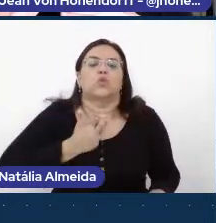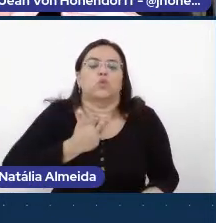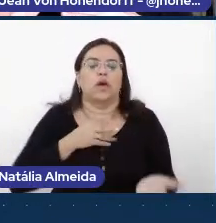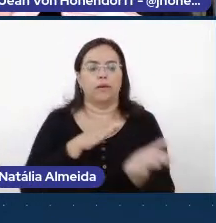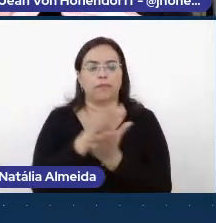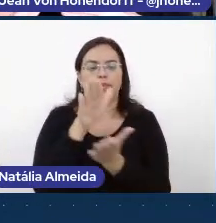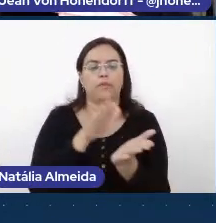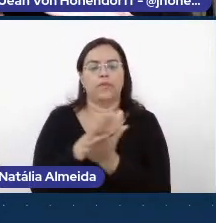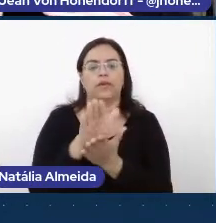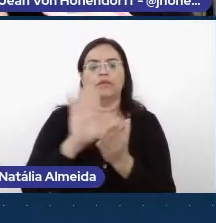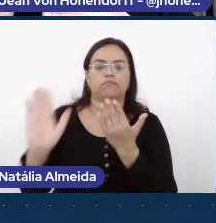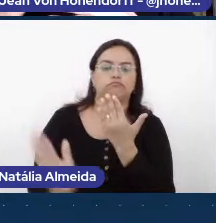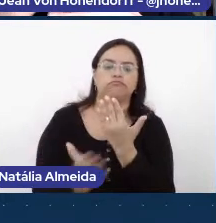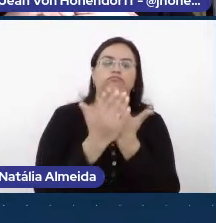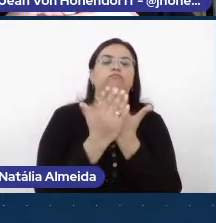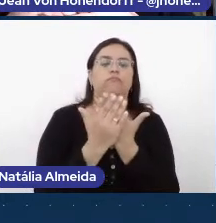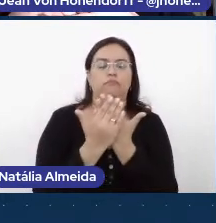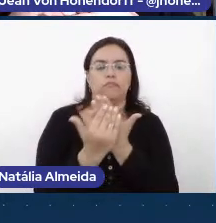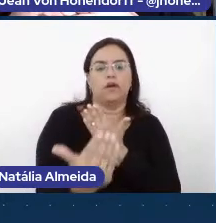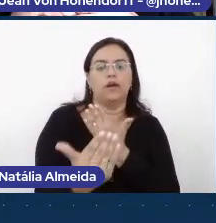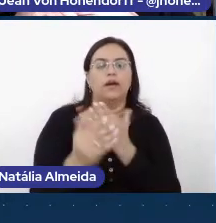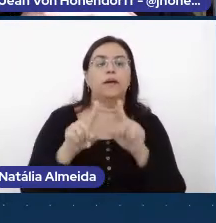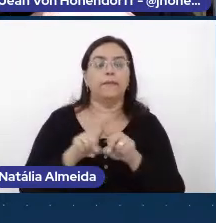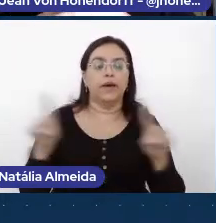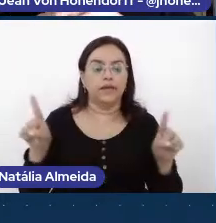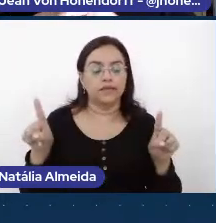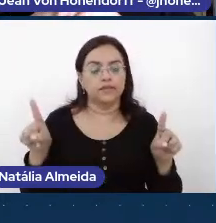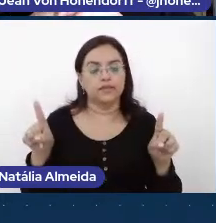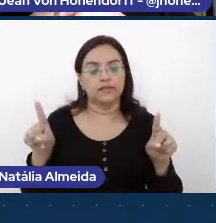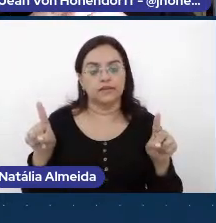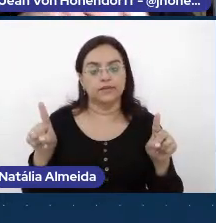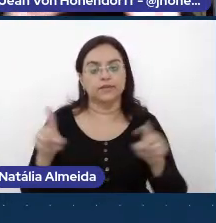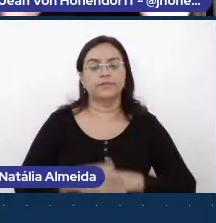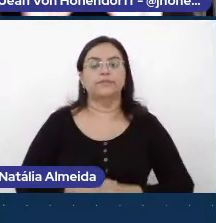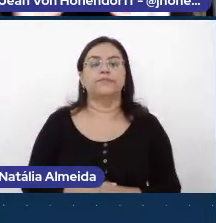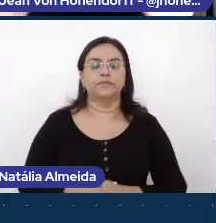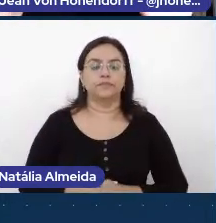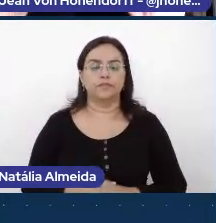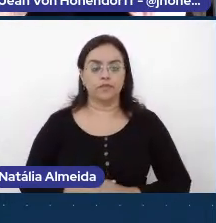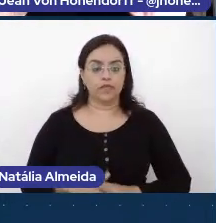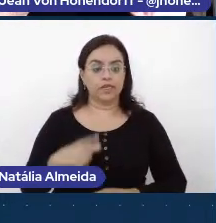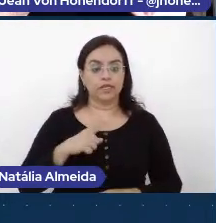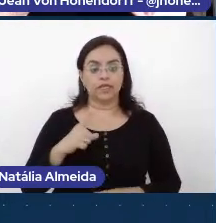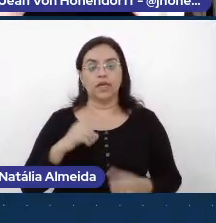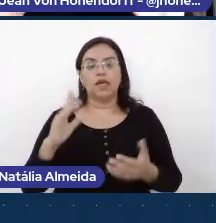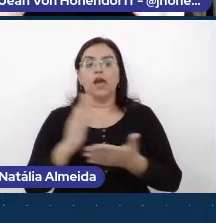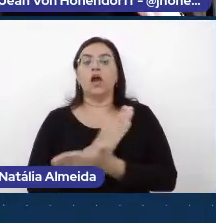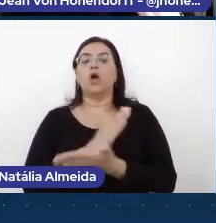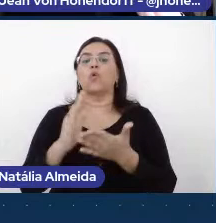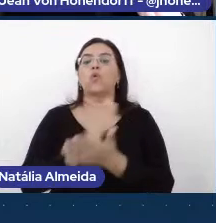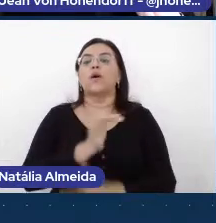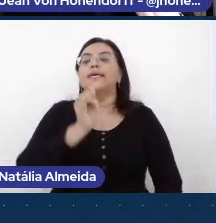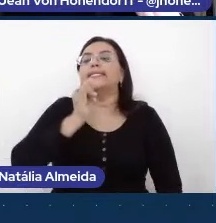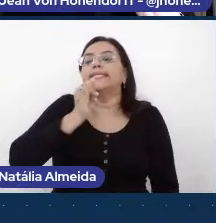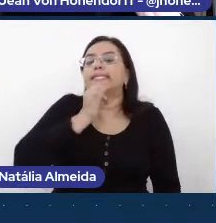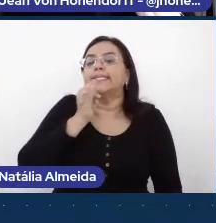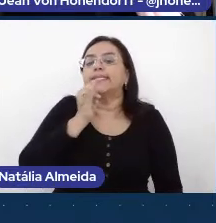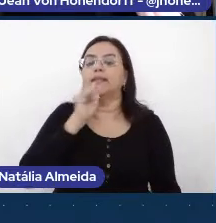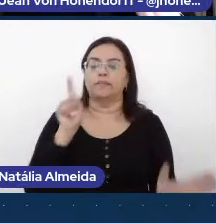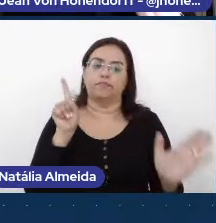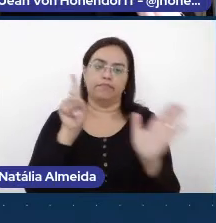um apêndice ou artigo, que se traga, então, alguns exemplos de questões.